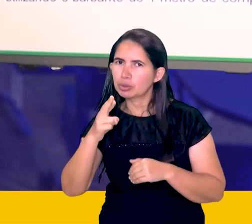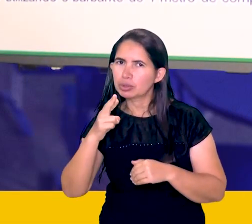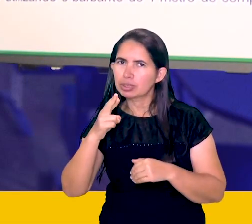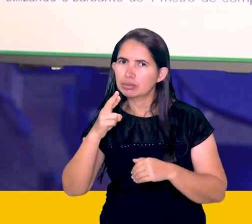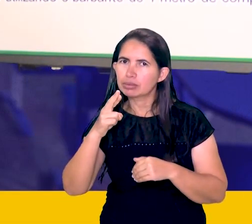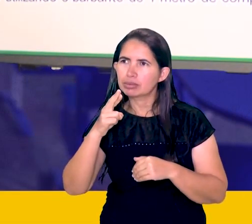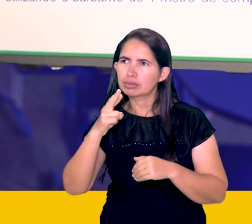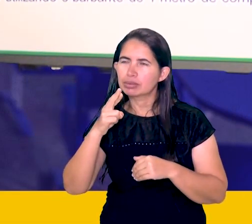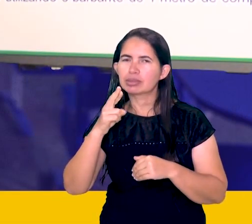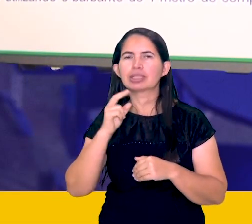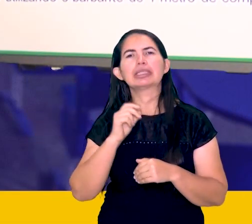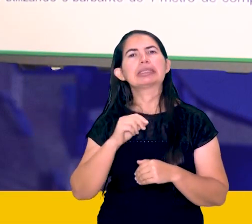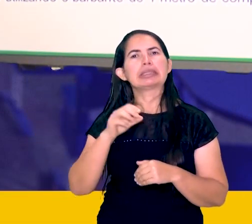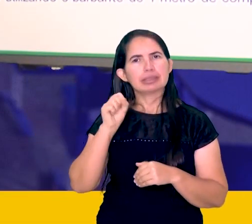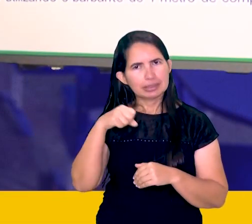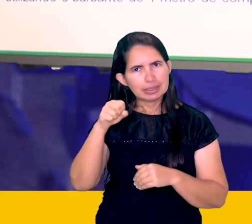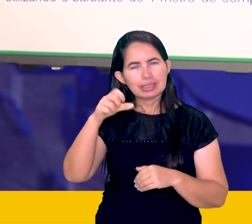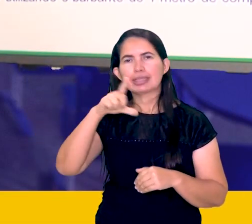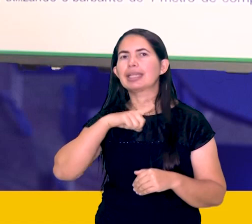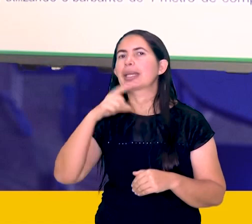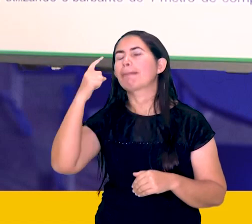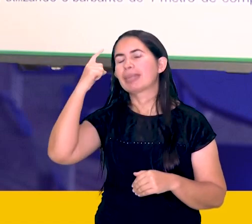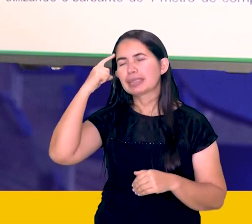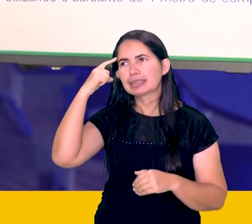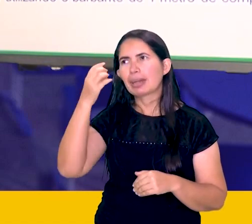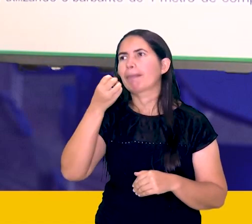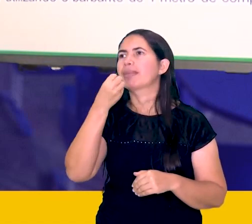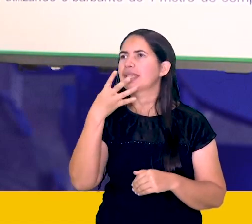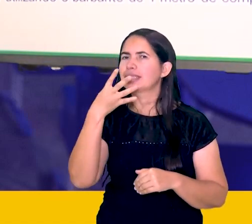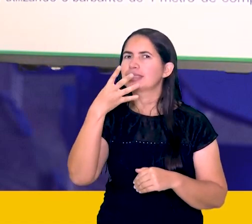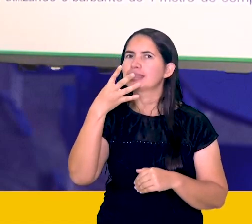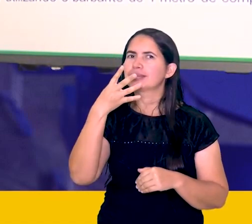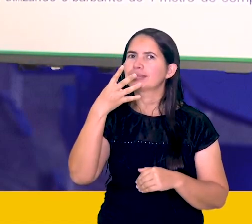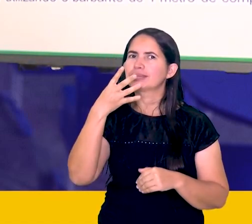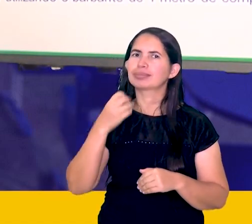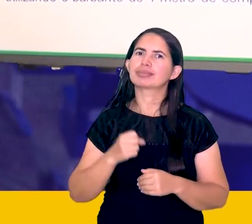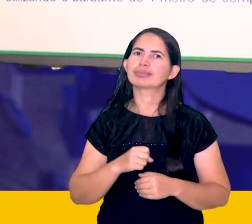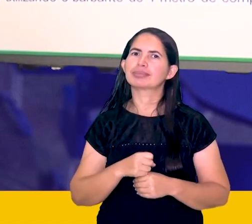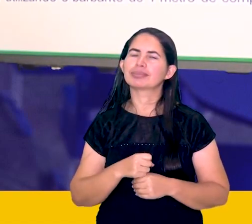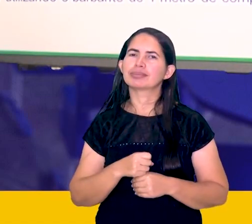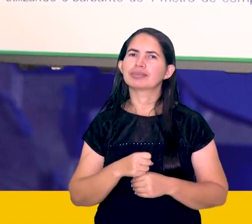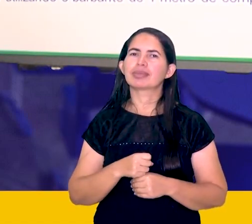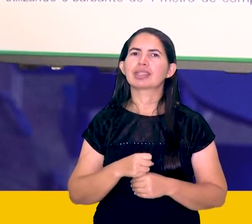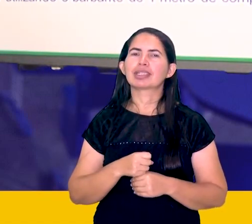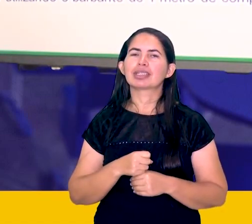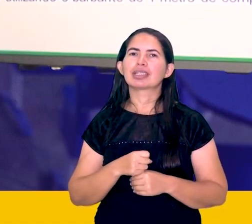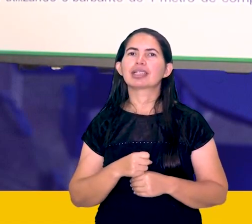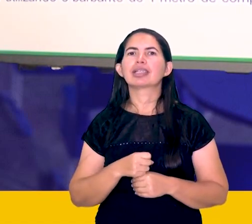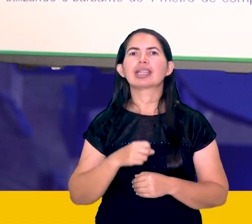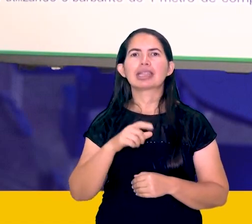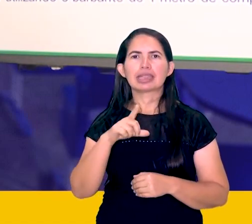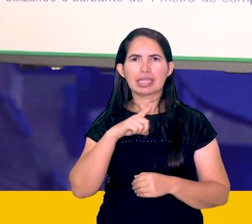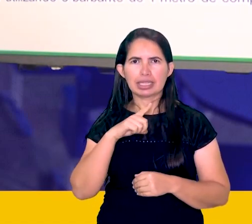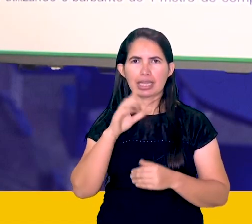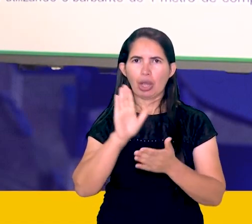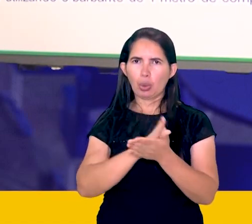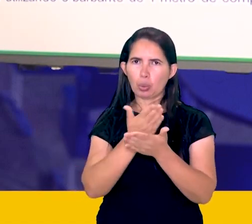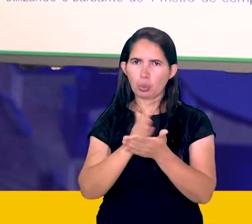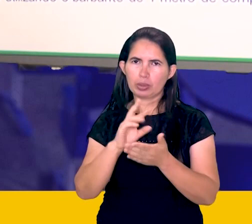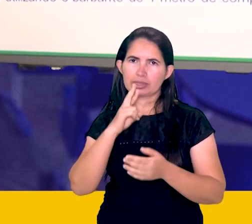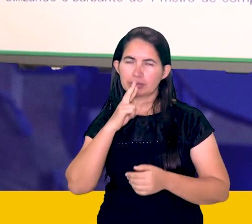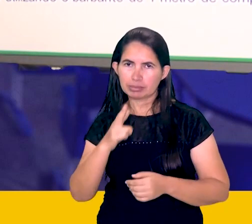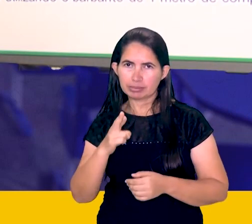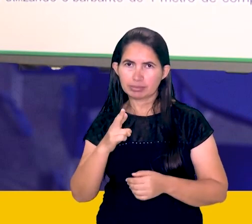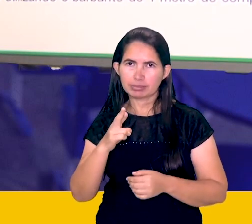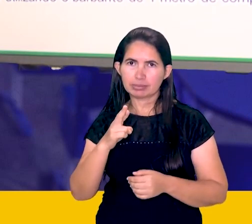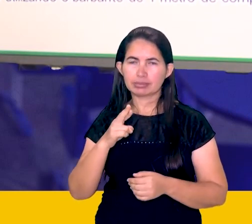Respondam. Provavelmente tem. Pense bem. Vamos lá com algumas possíveis respostas.